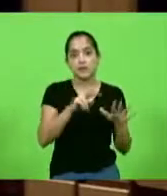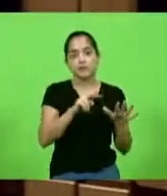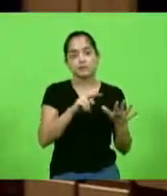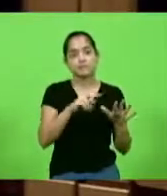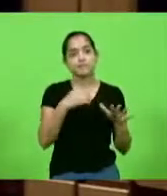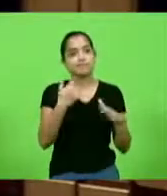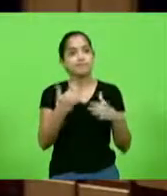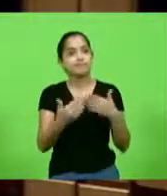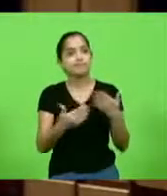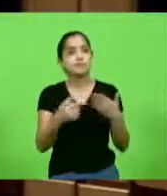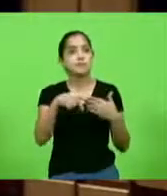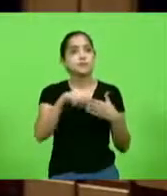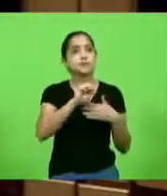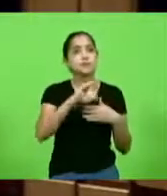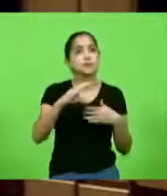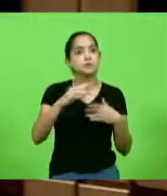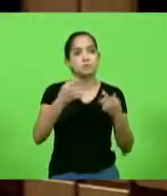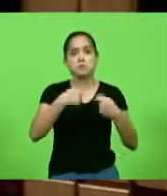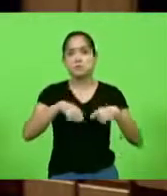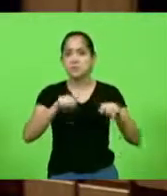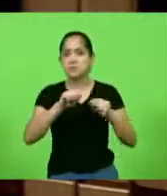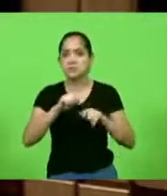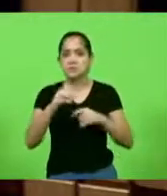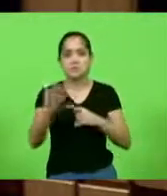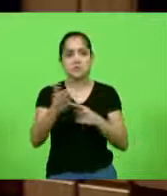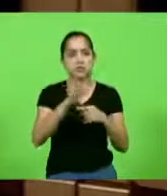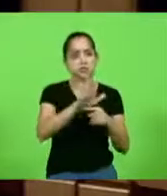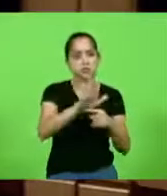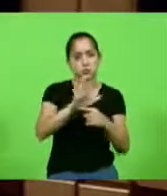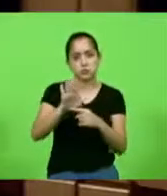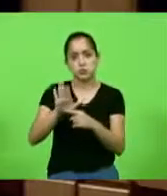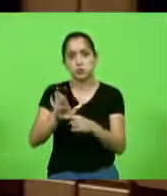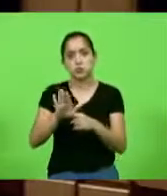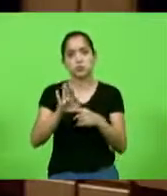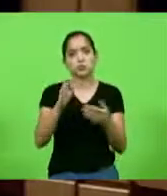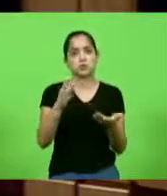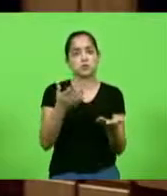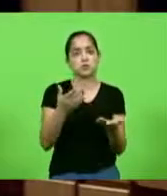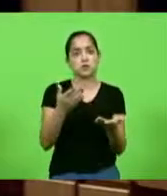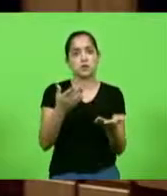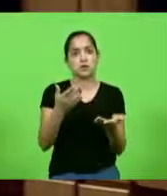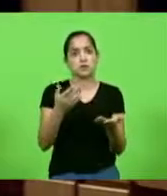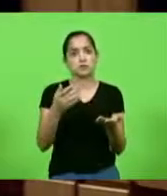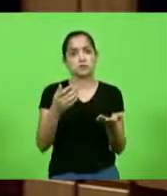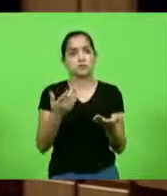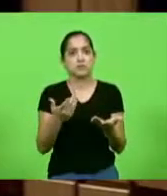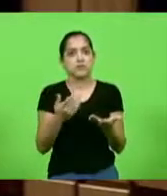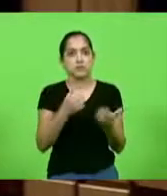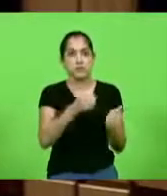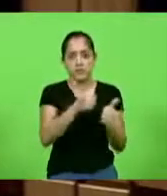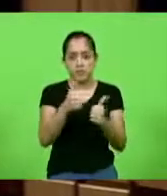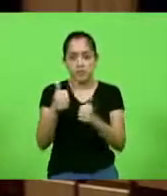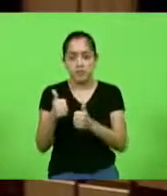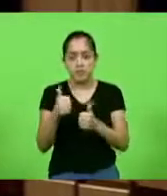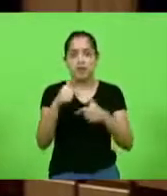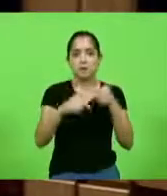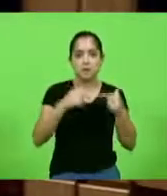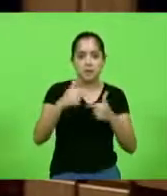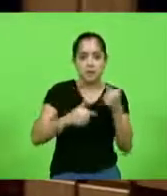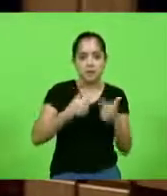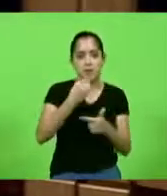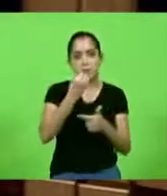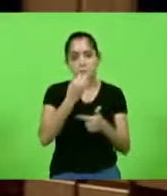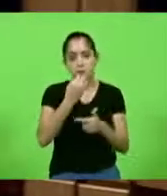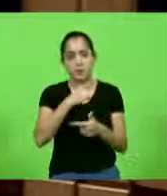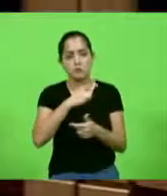que Santa Catarina não precisa de auxílio emergencial, que Santa Catarina está com pleno emprego, que Santa Catarina